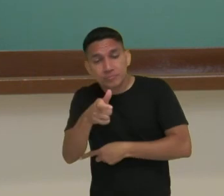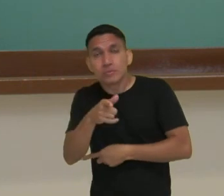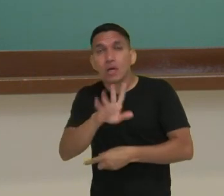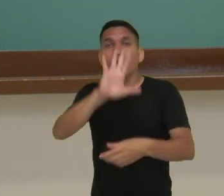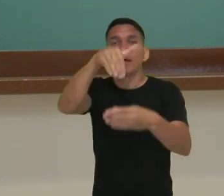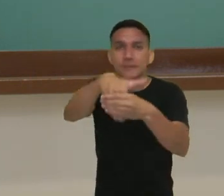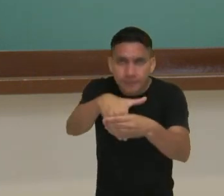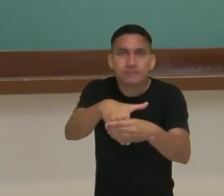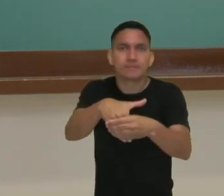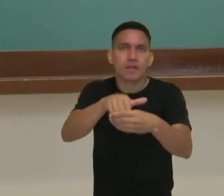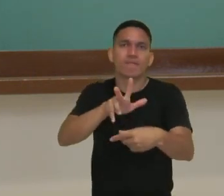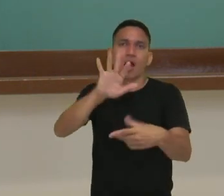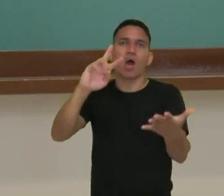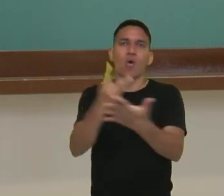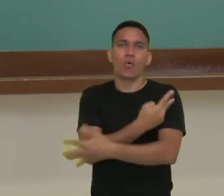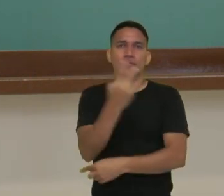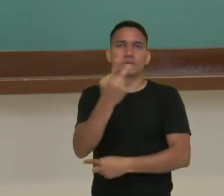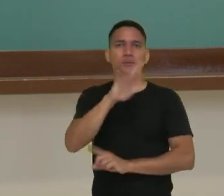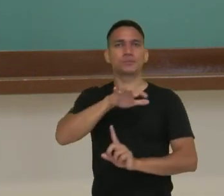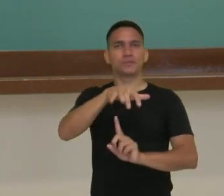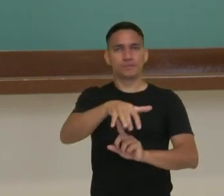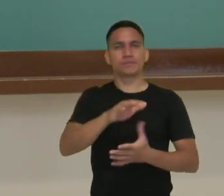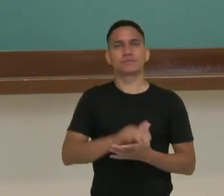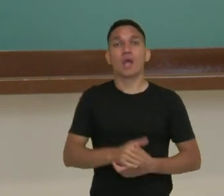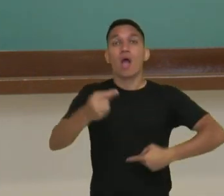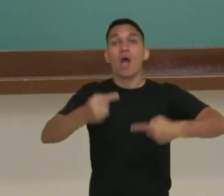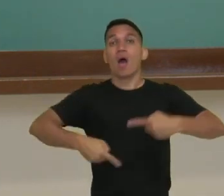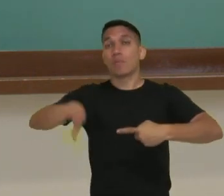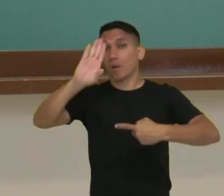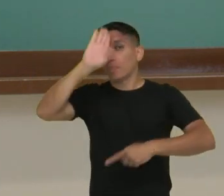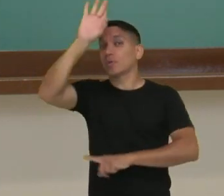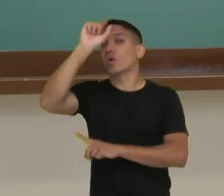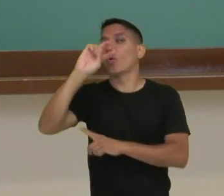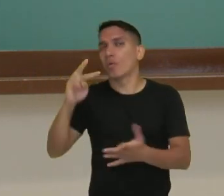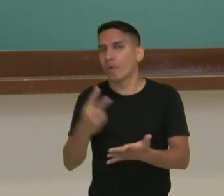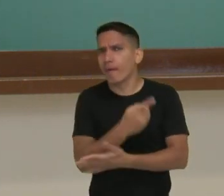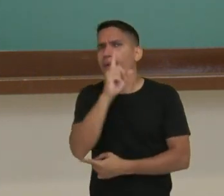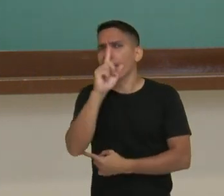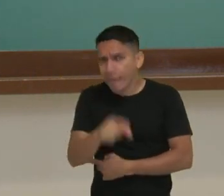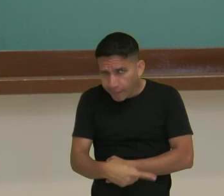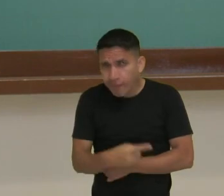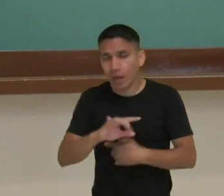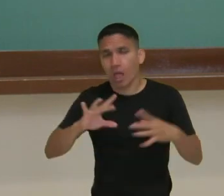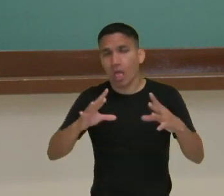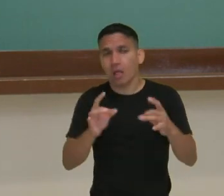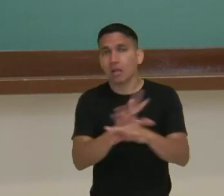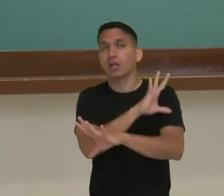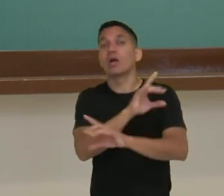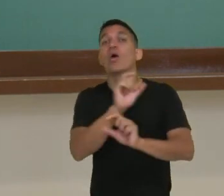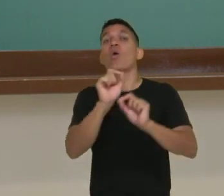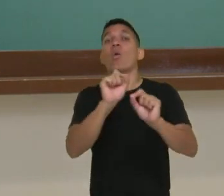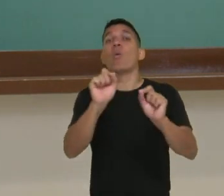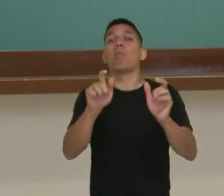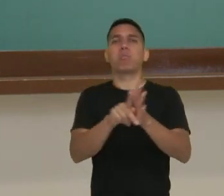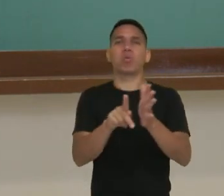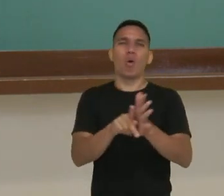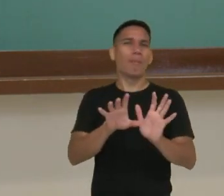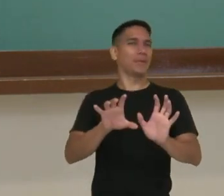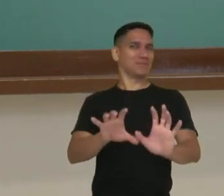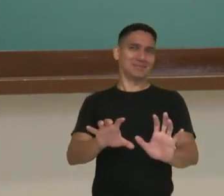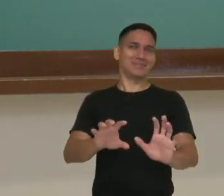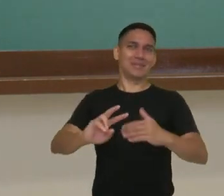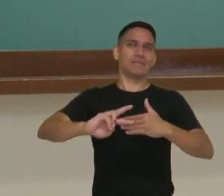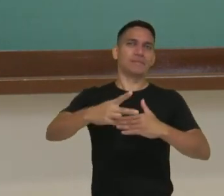no Segundo Império. E que a política predominante, vai acabar sendo exatamente essa, de uma